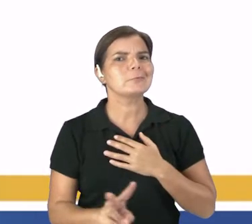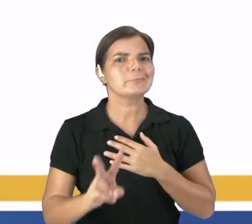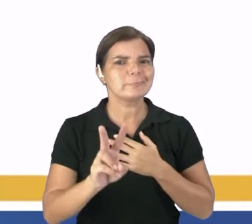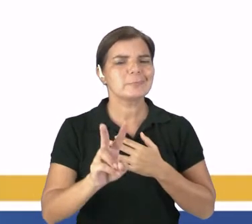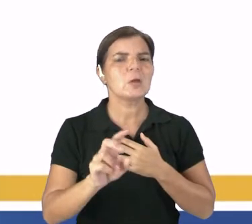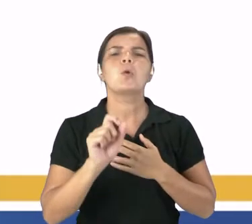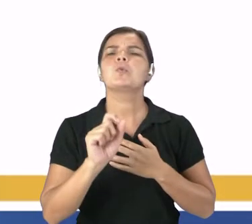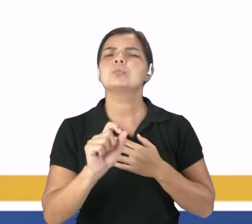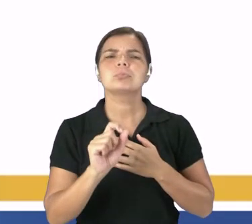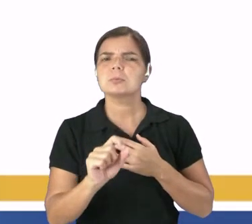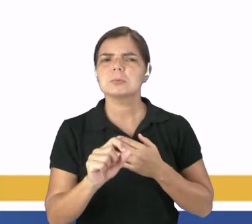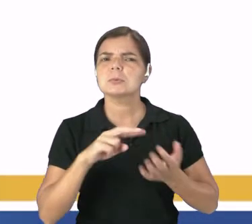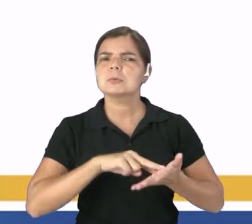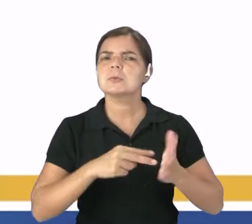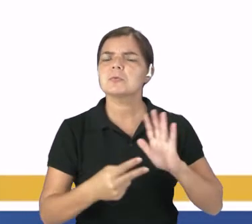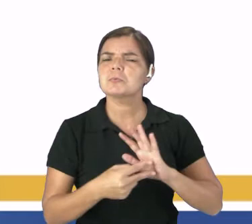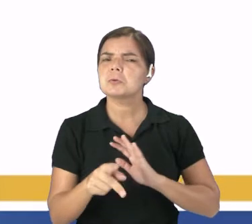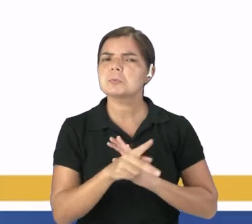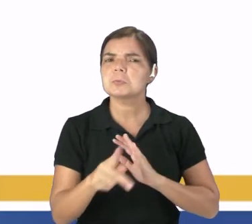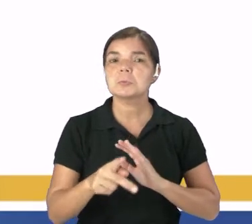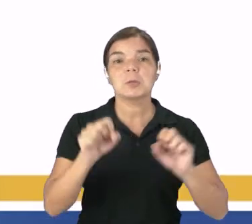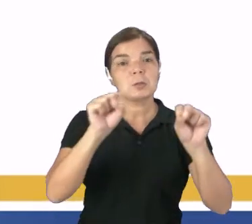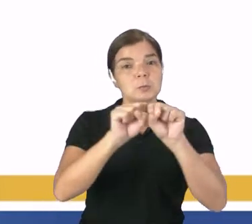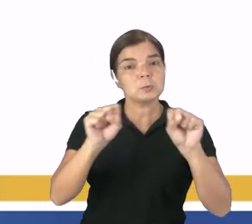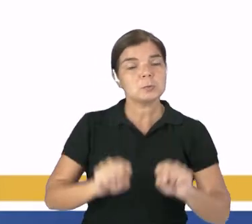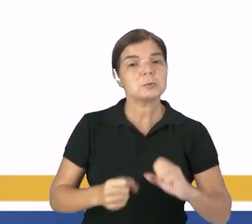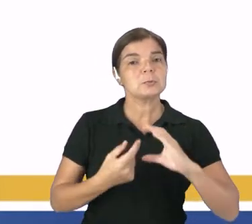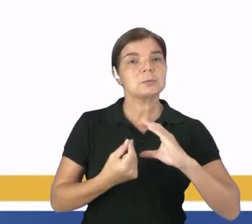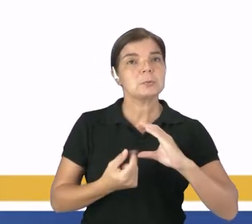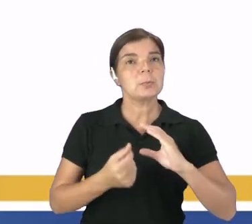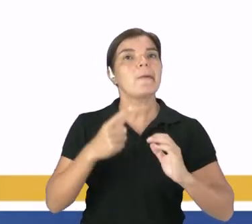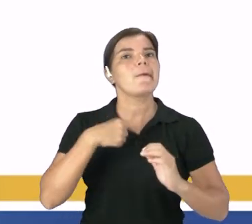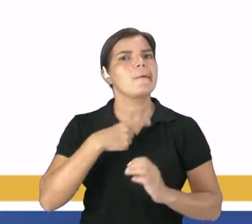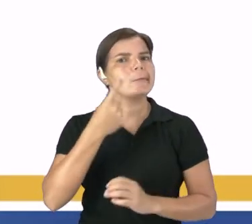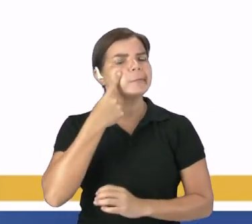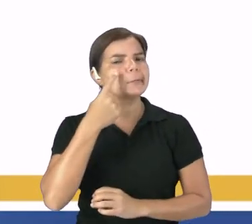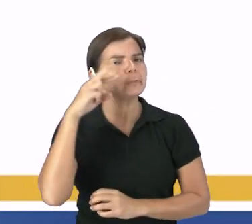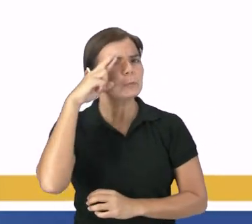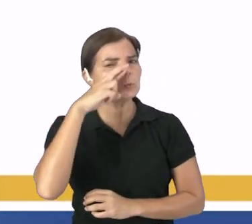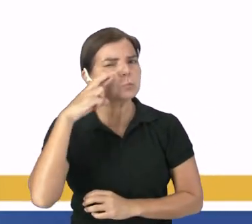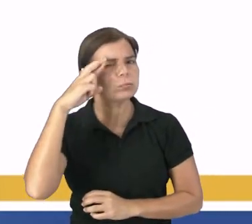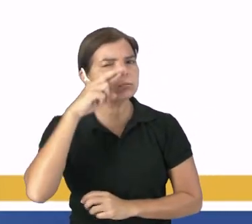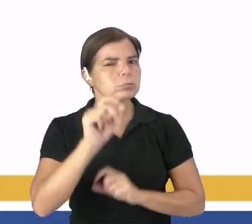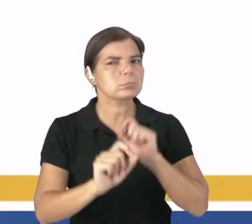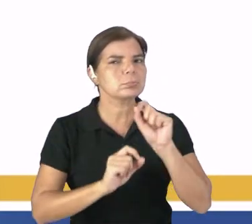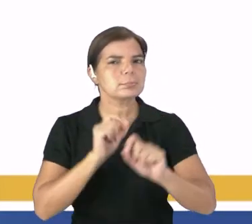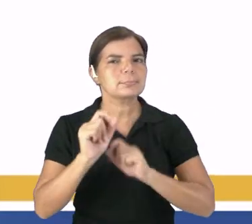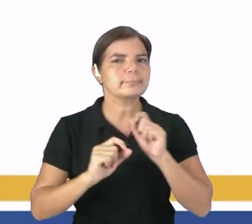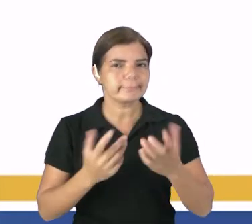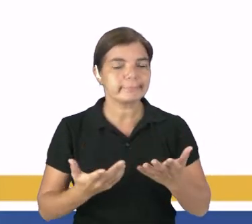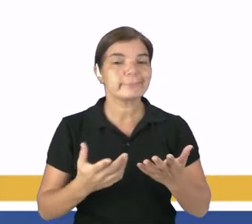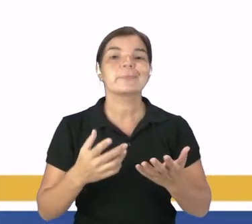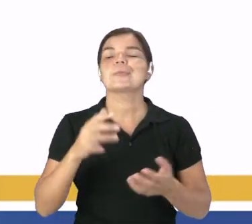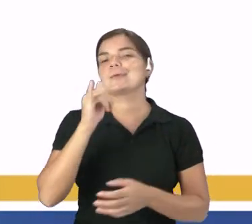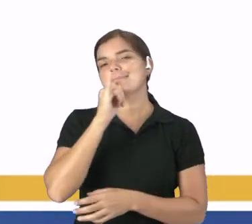perda de valores. O que é essa perda de valores, professora? No sistema capitalista, a gente vai observar muito